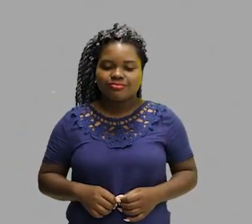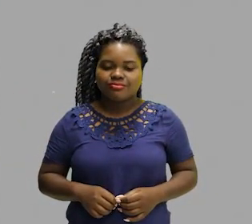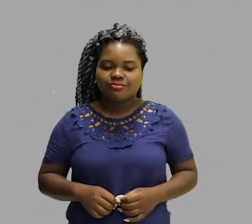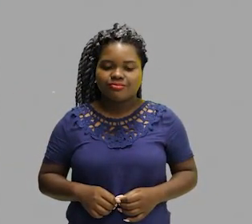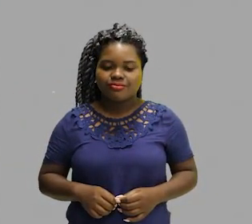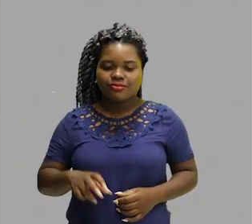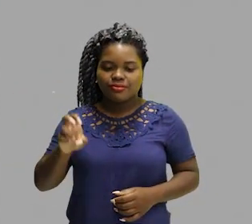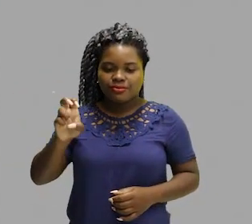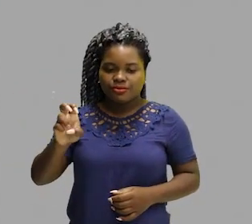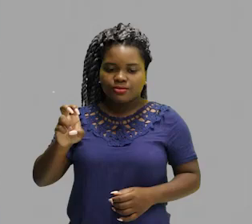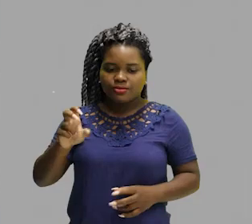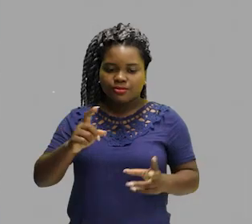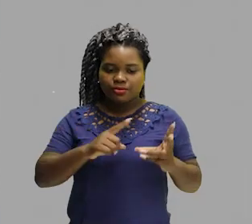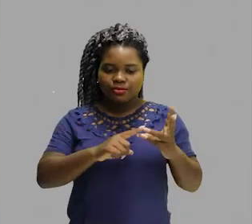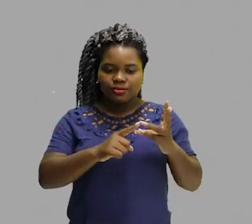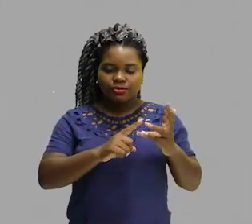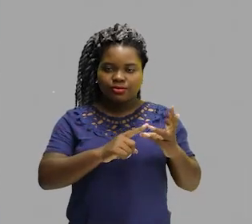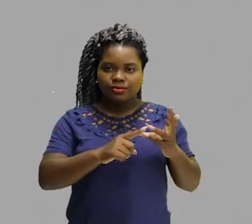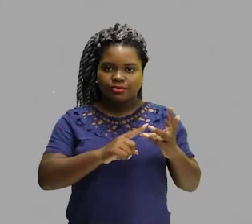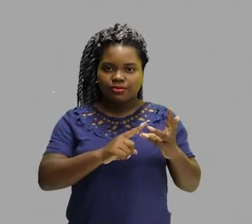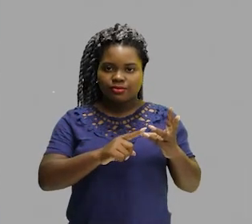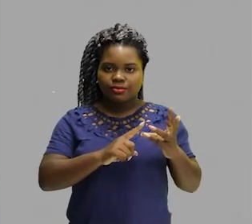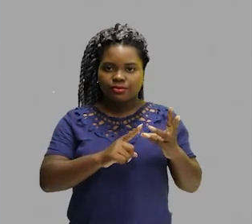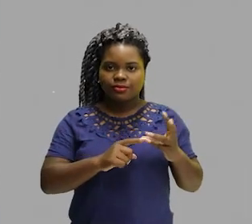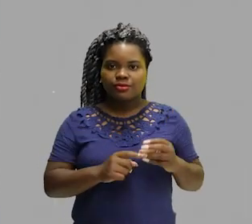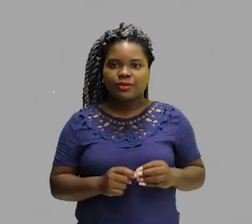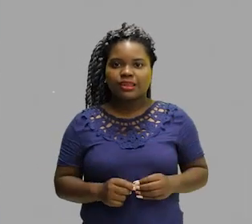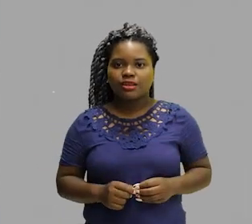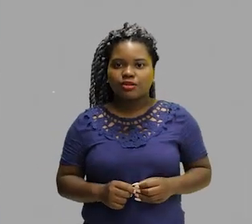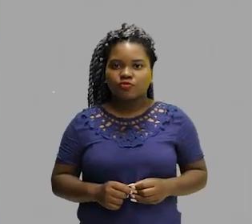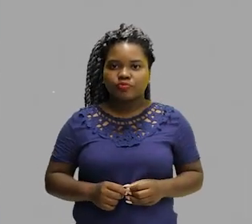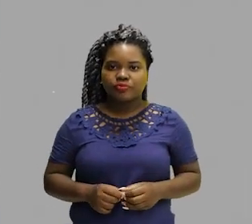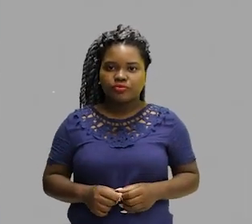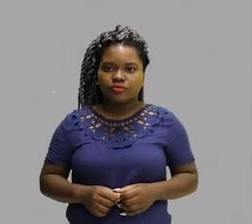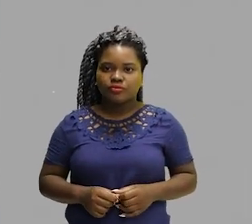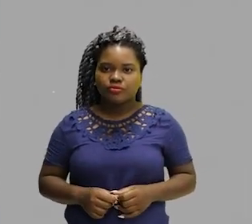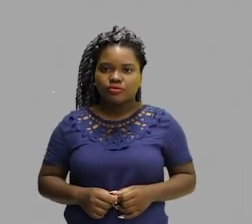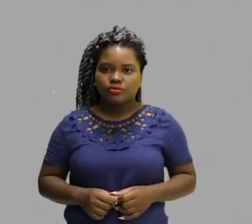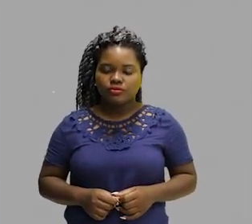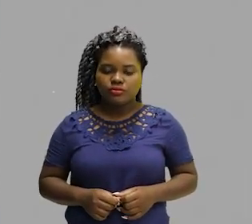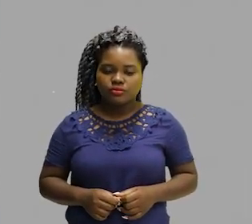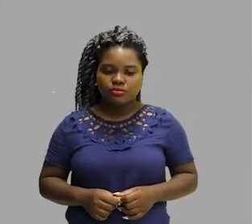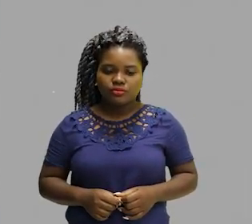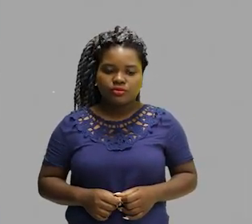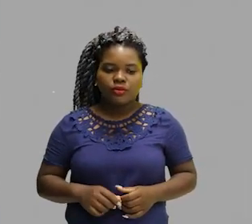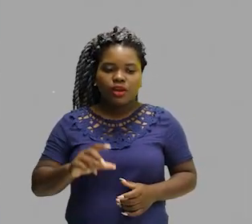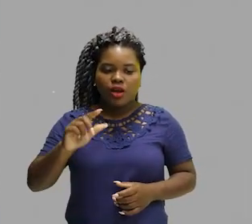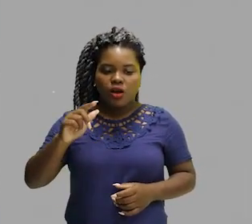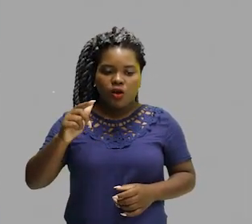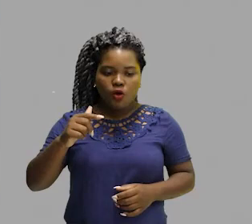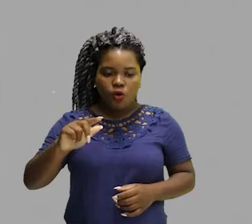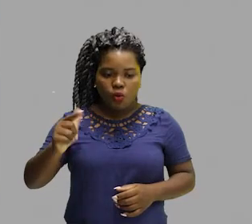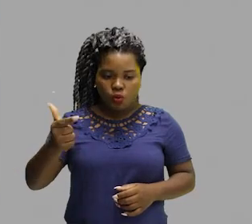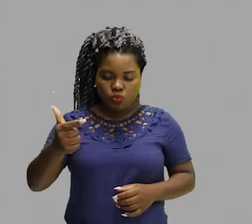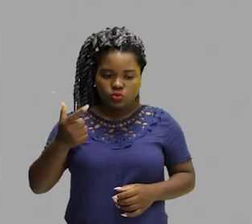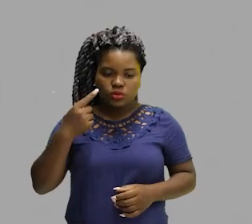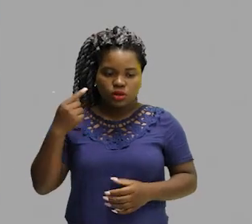5 sílabas poéticas. 5 sílabas poéticas. Olha aí, nós só. Minha